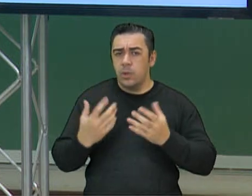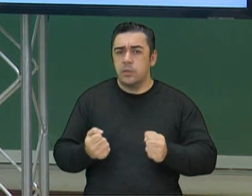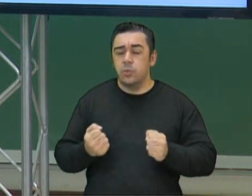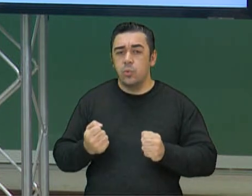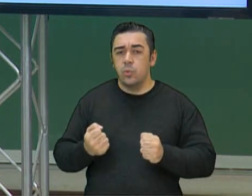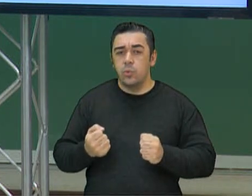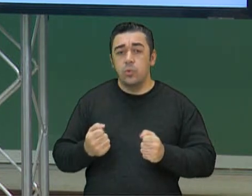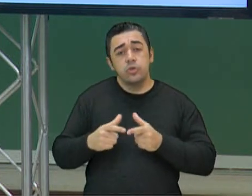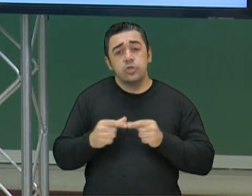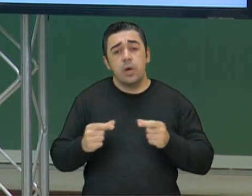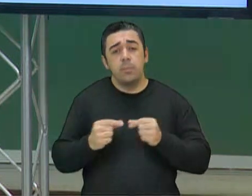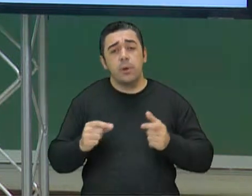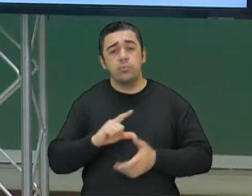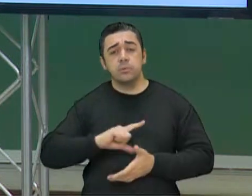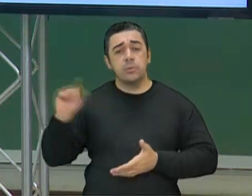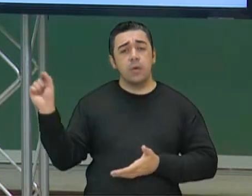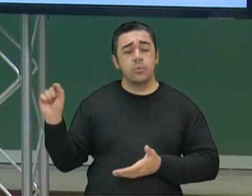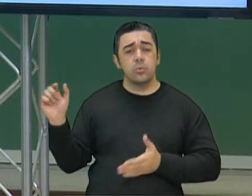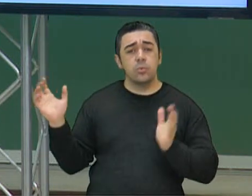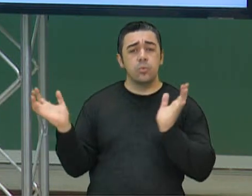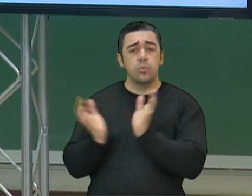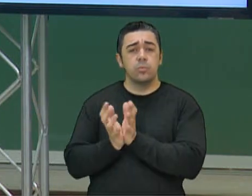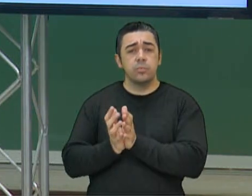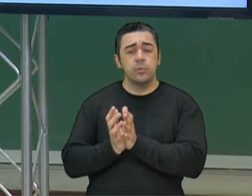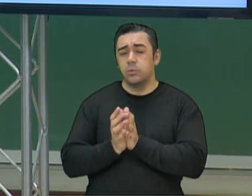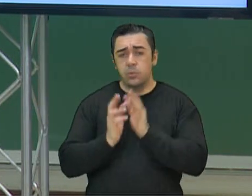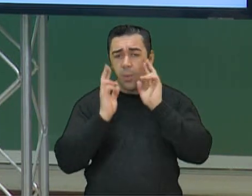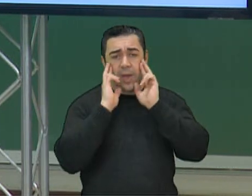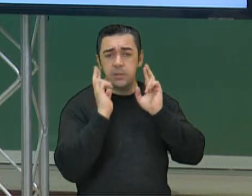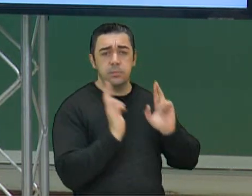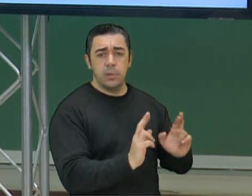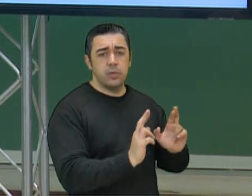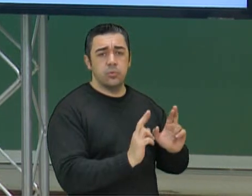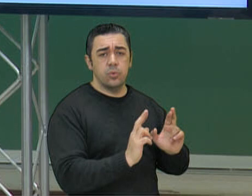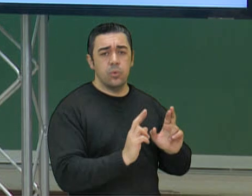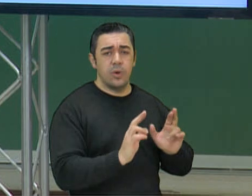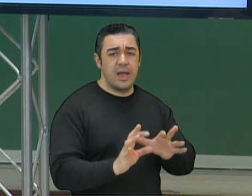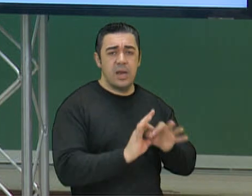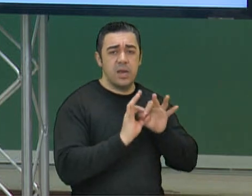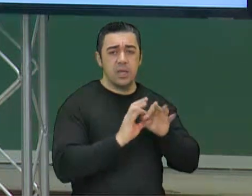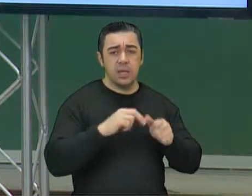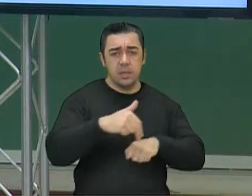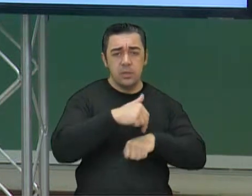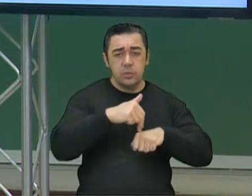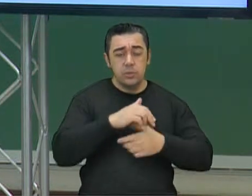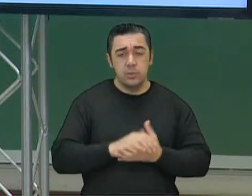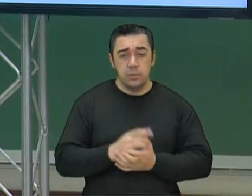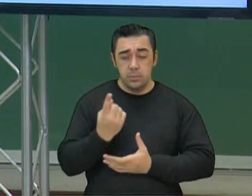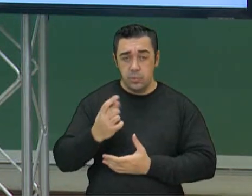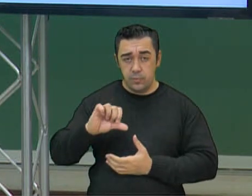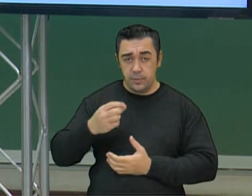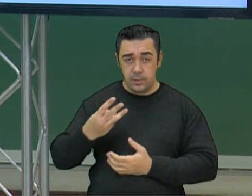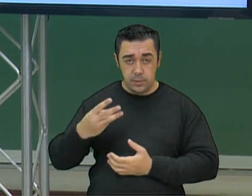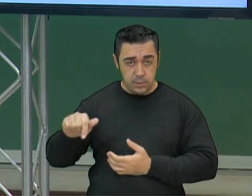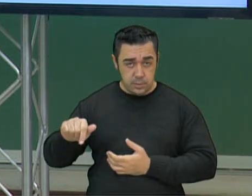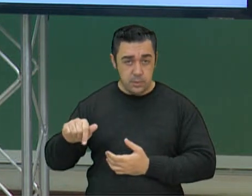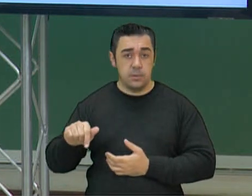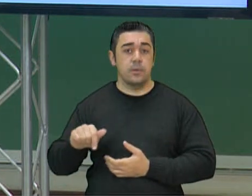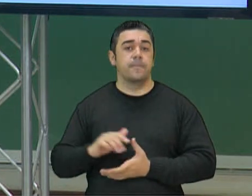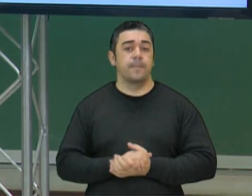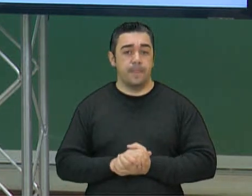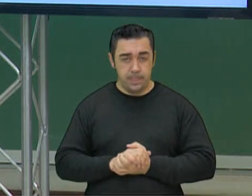fez? Saiu da Liga das Nações. Não respeitou a decisão da Liga. Em 1937, o